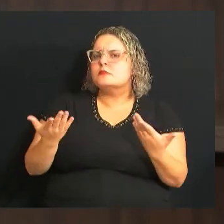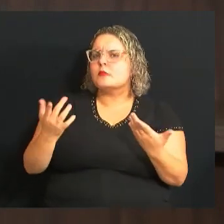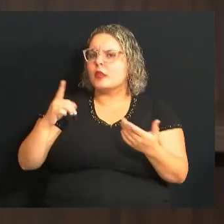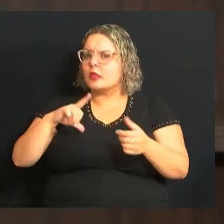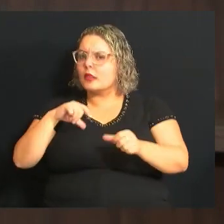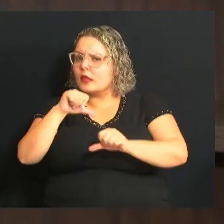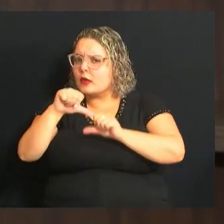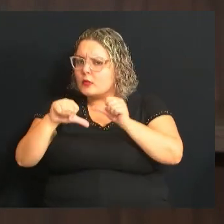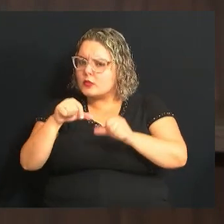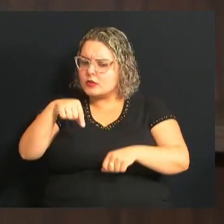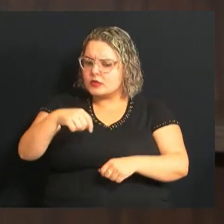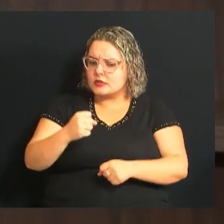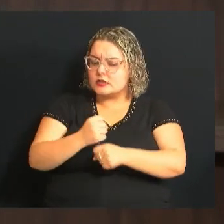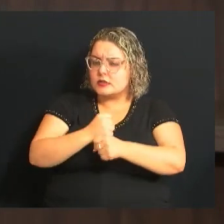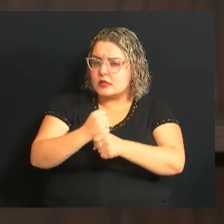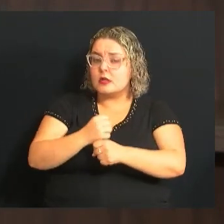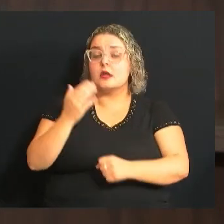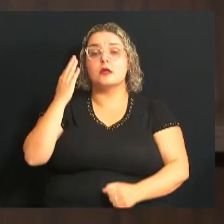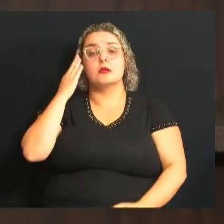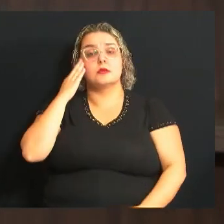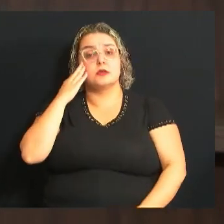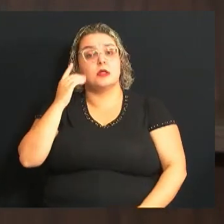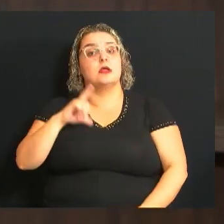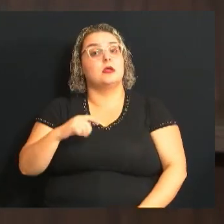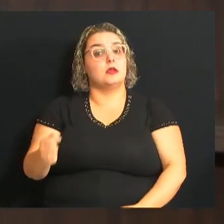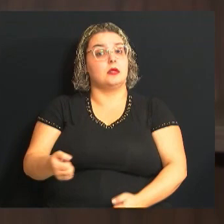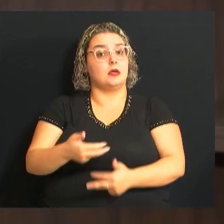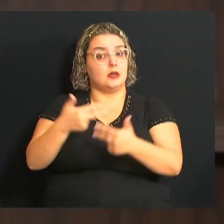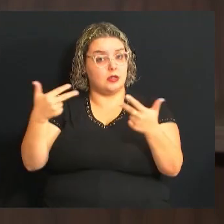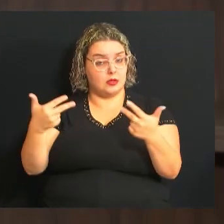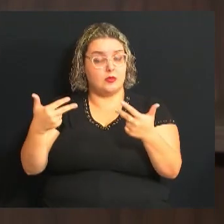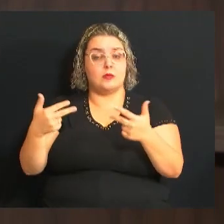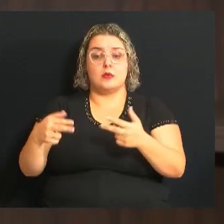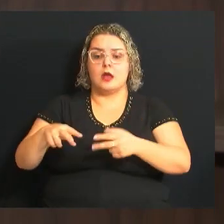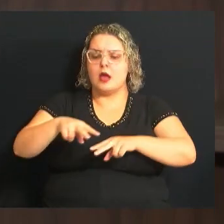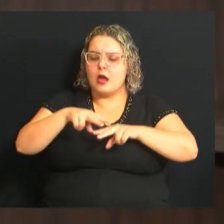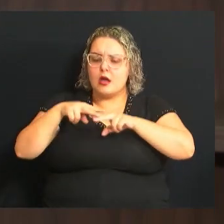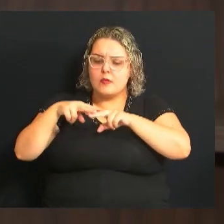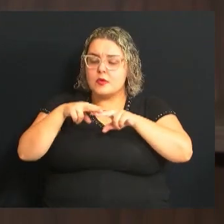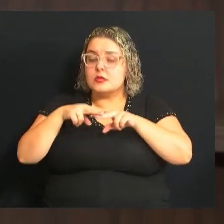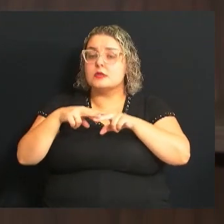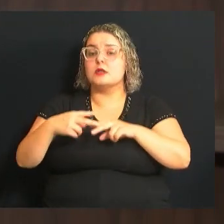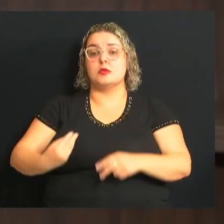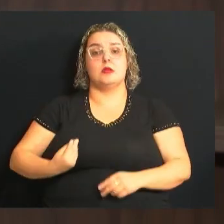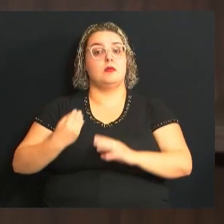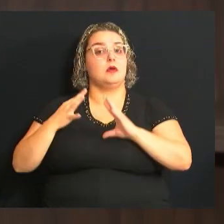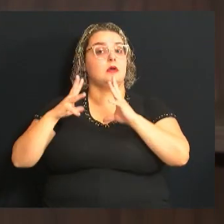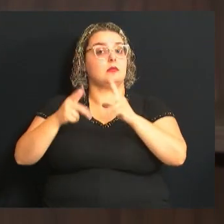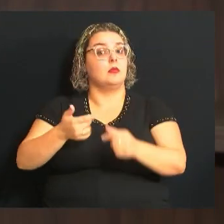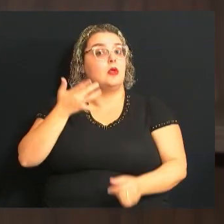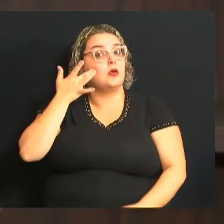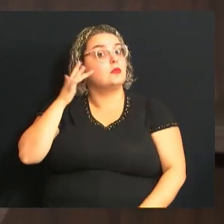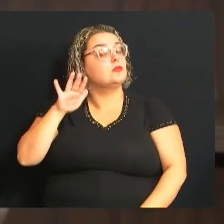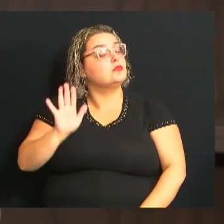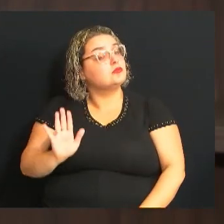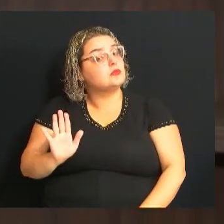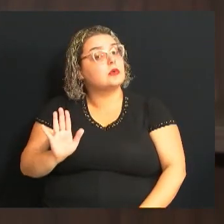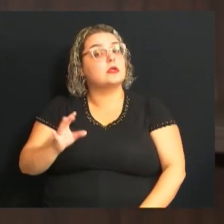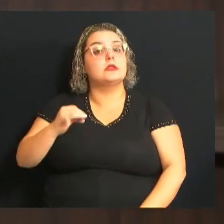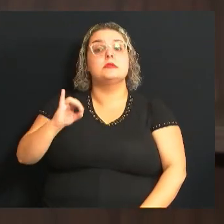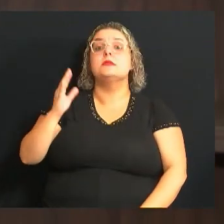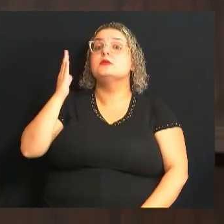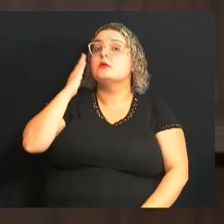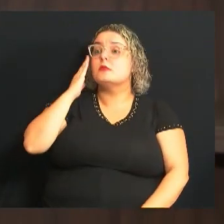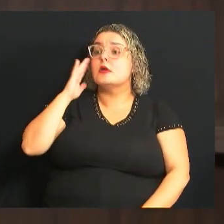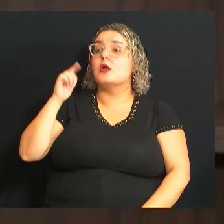mudanças esse ano? Eu sei que tem a novidade da revisão para a vida toda. Não sei se vocês aí ficaram sabendo, a gente